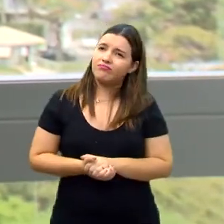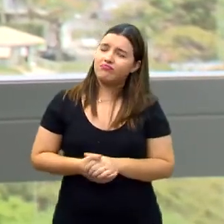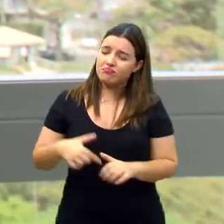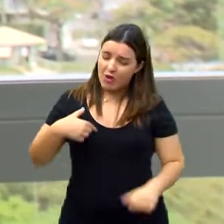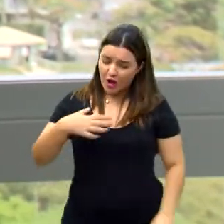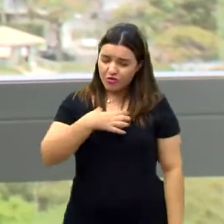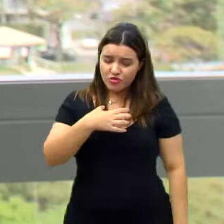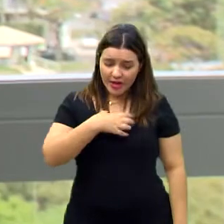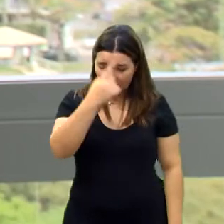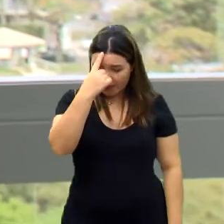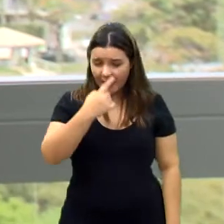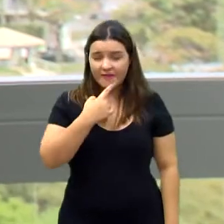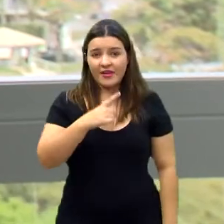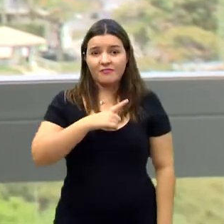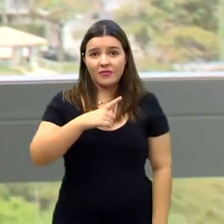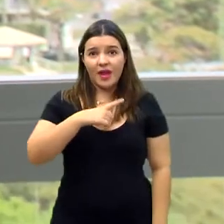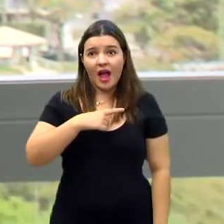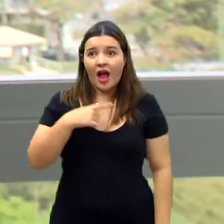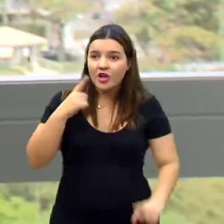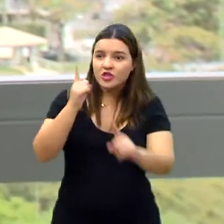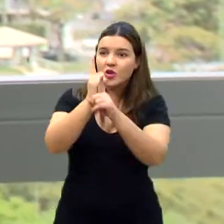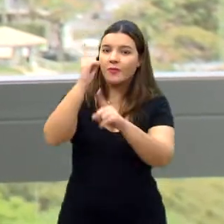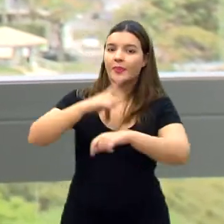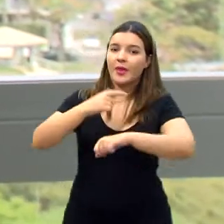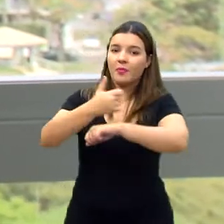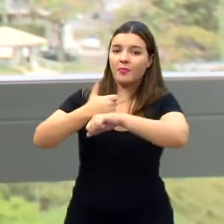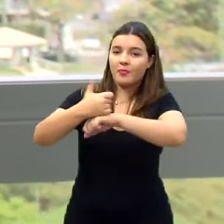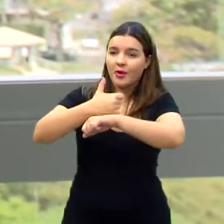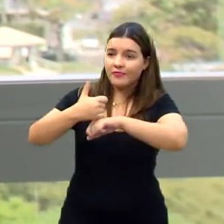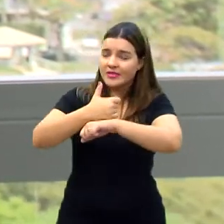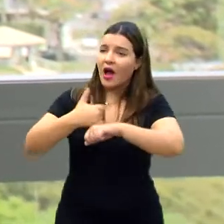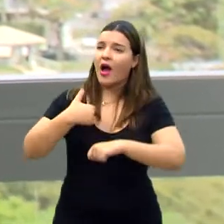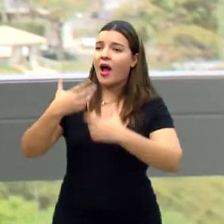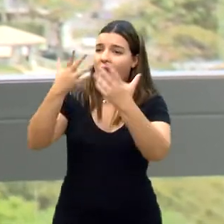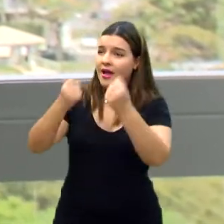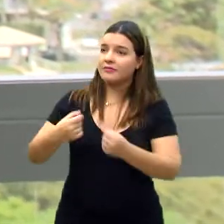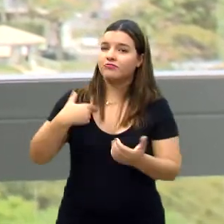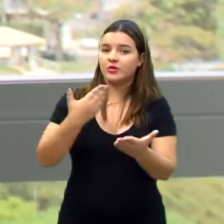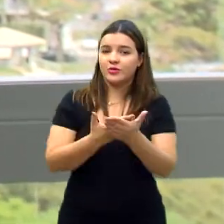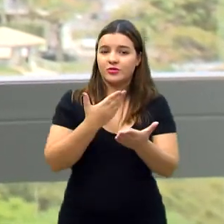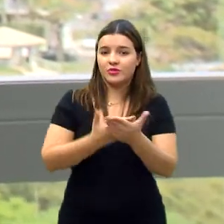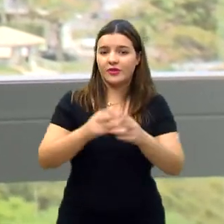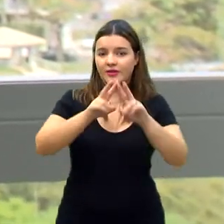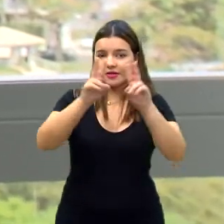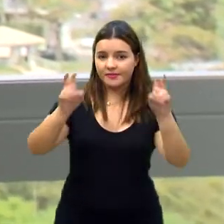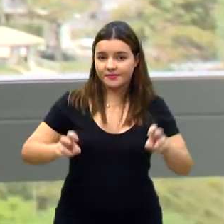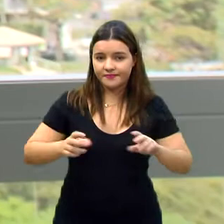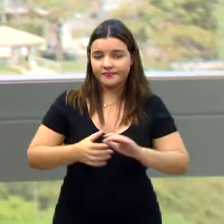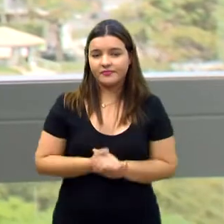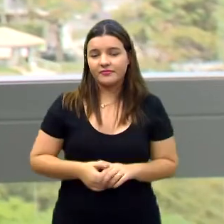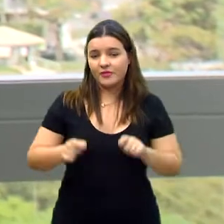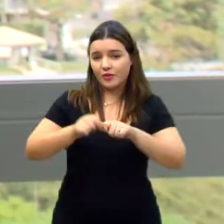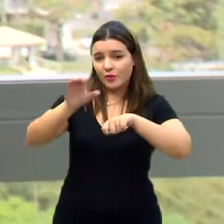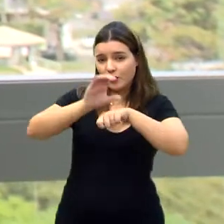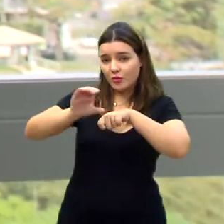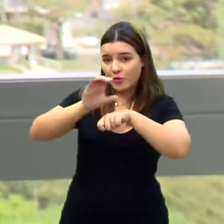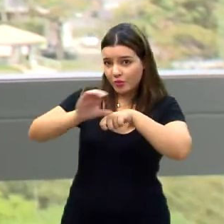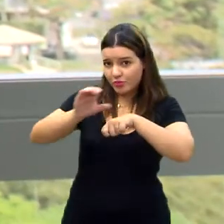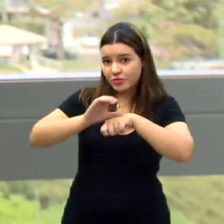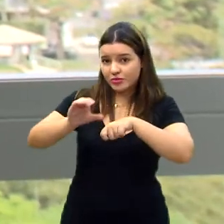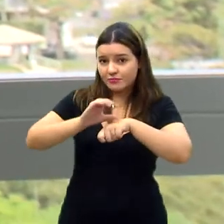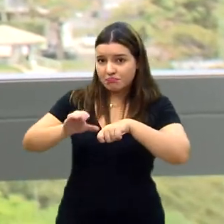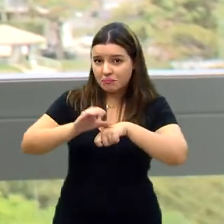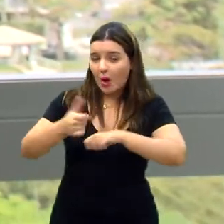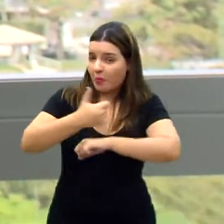possibilidade dessa profissão que eu não conheci e fui estudar precisar interiores aí eu fiz um curso técnico design